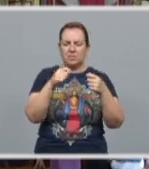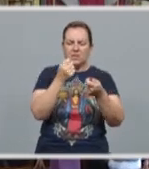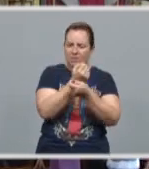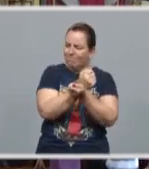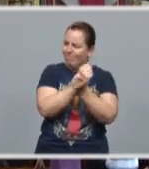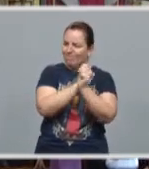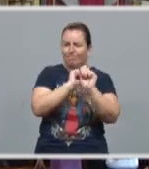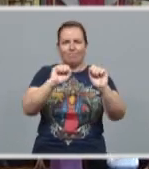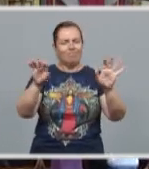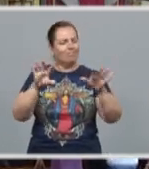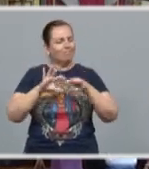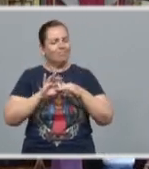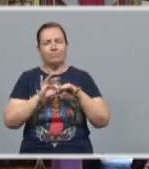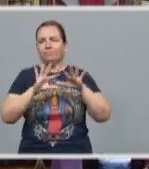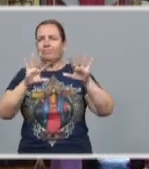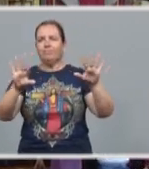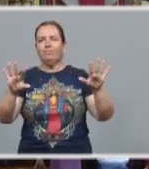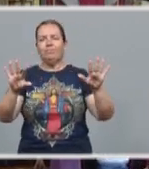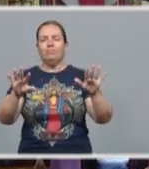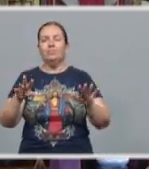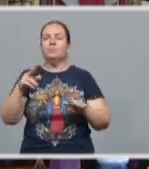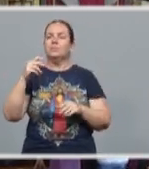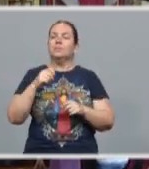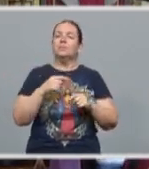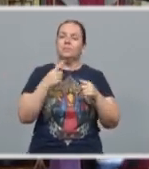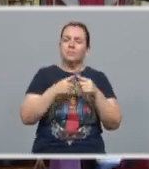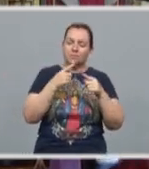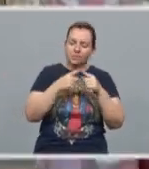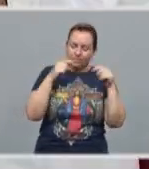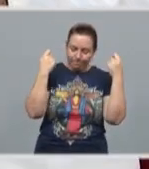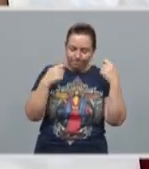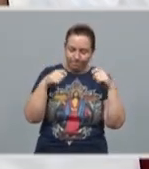correntes quebrar em teu nome.